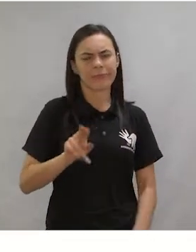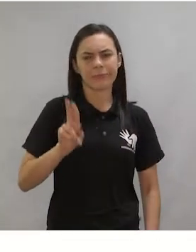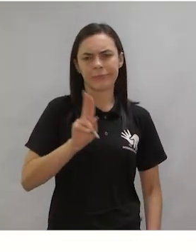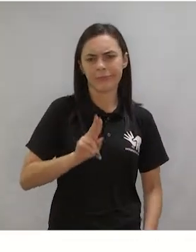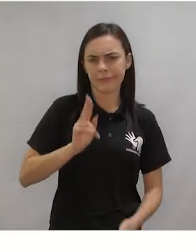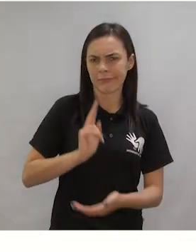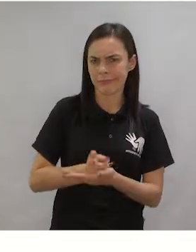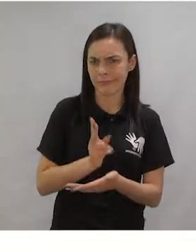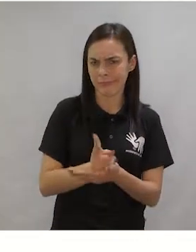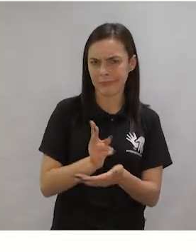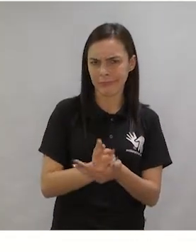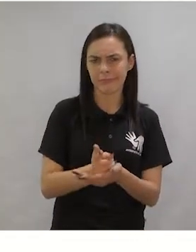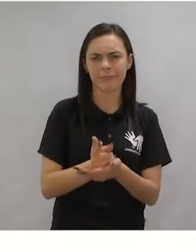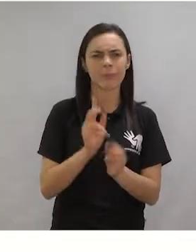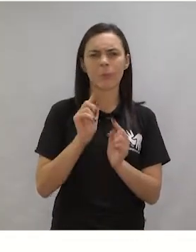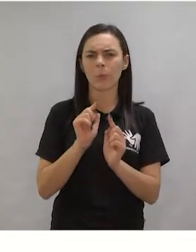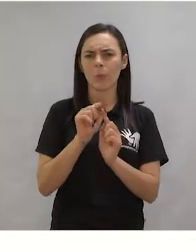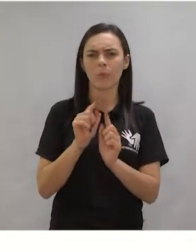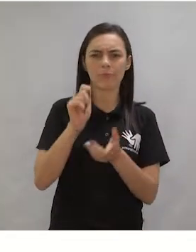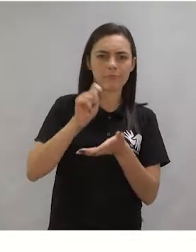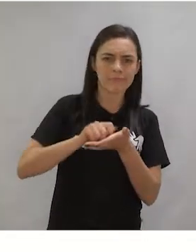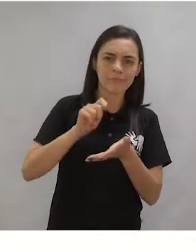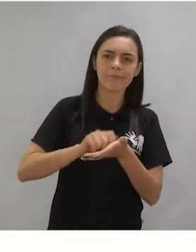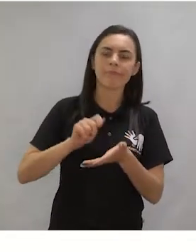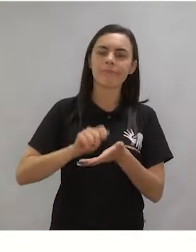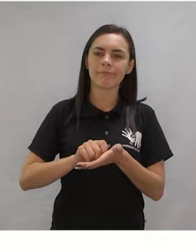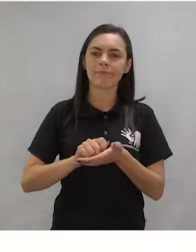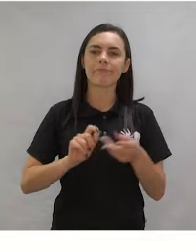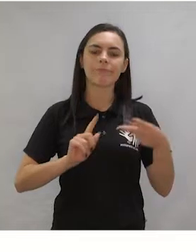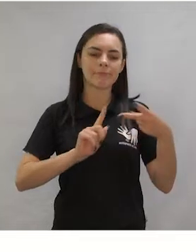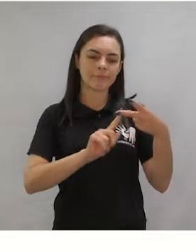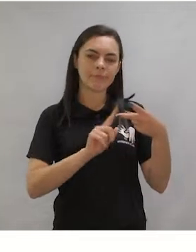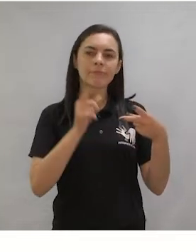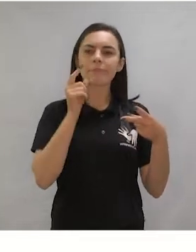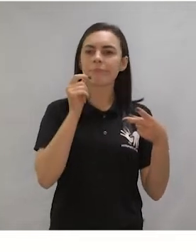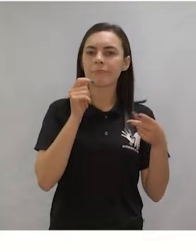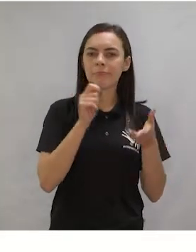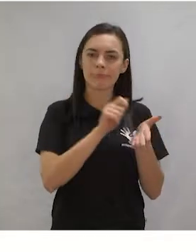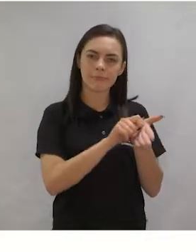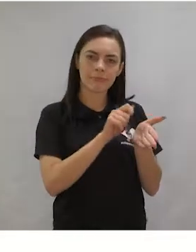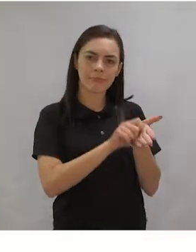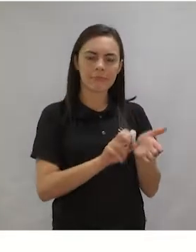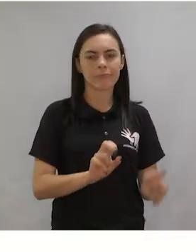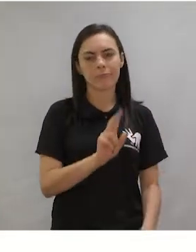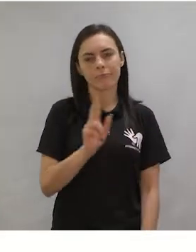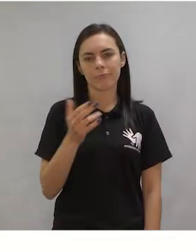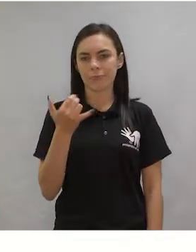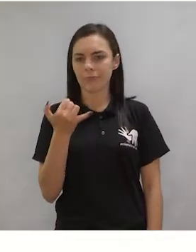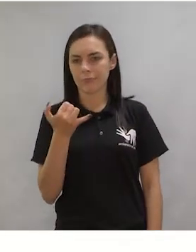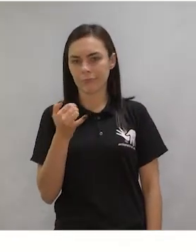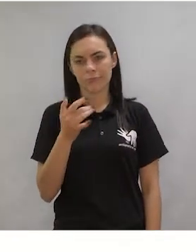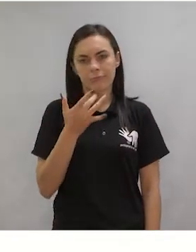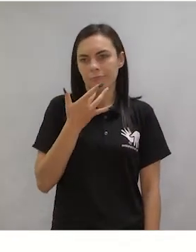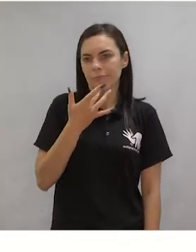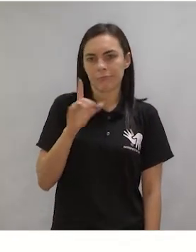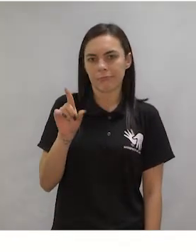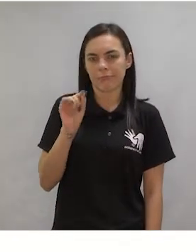estão utilizando para o registro das aulas. Lápis preto ou caneta, qual vocês